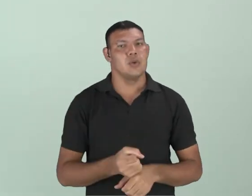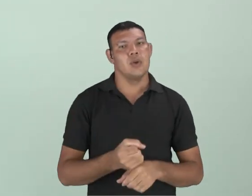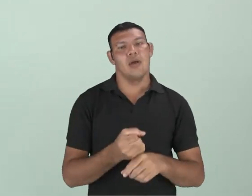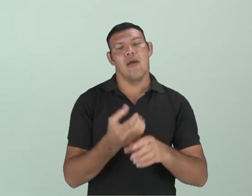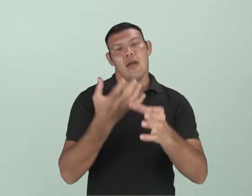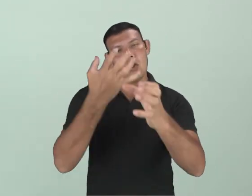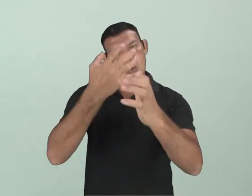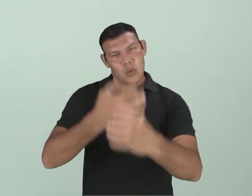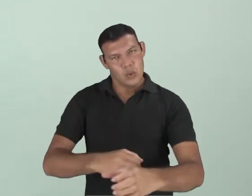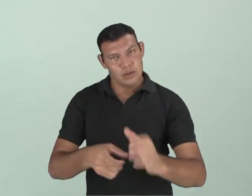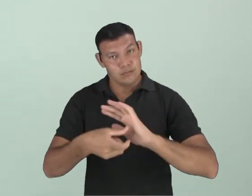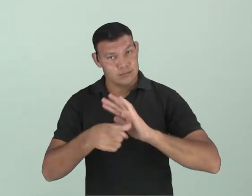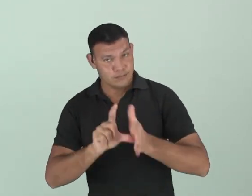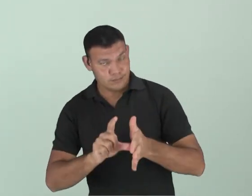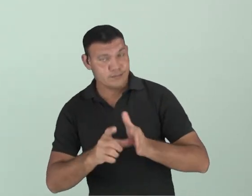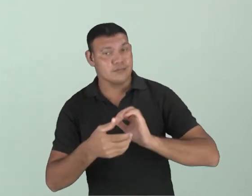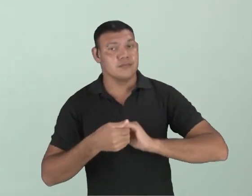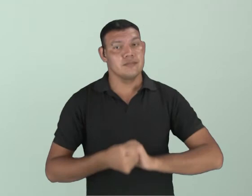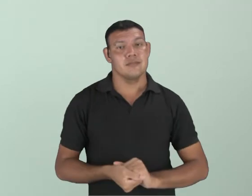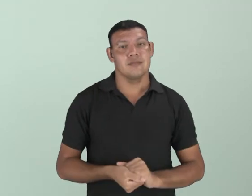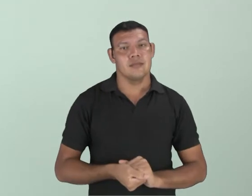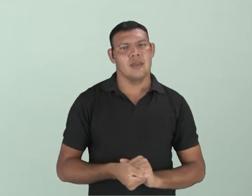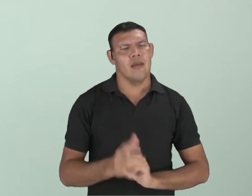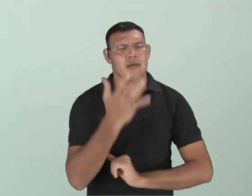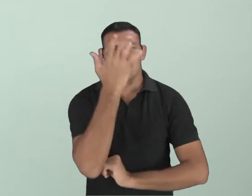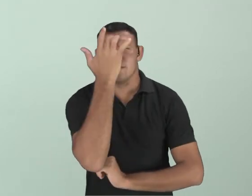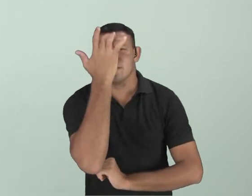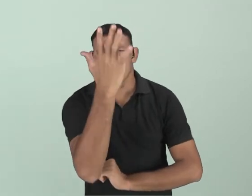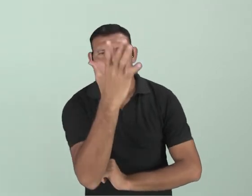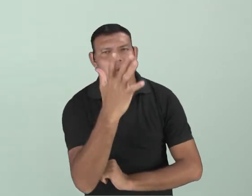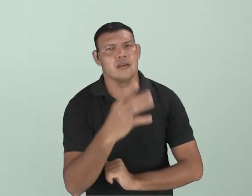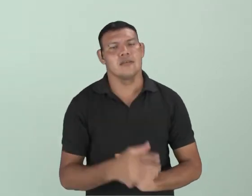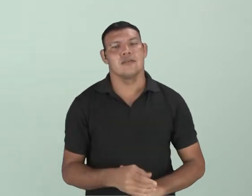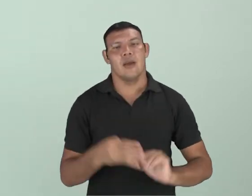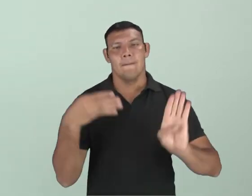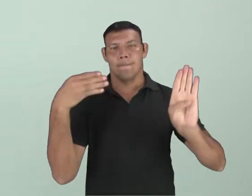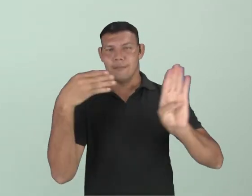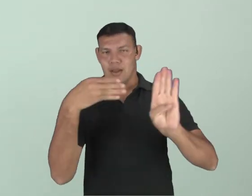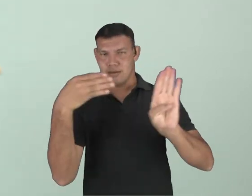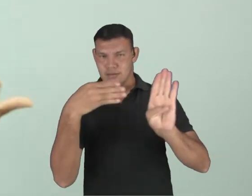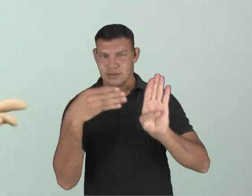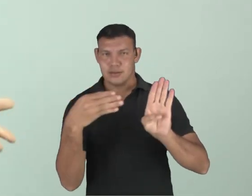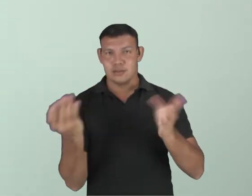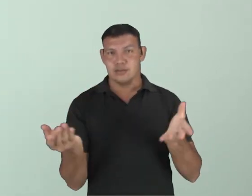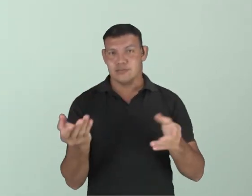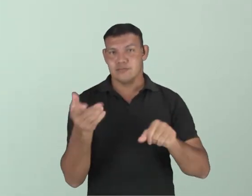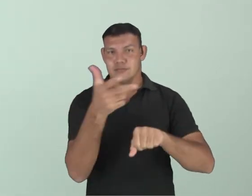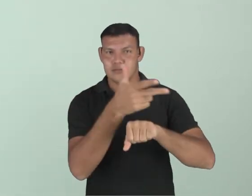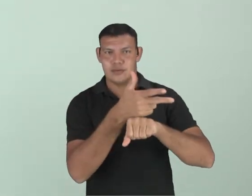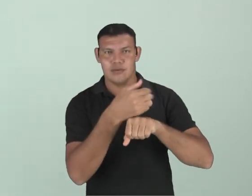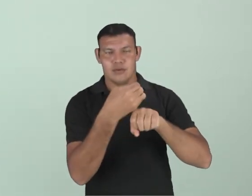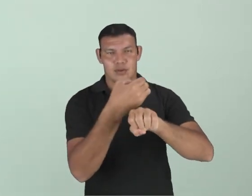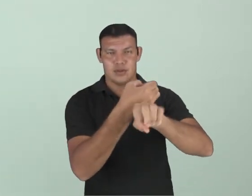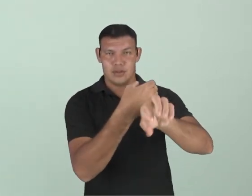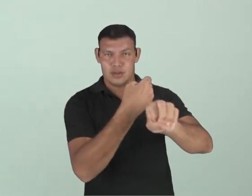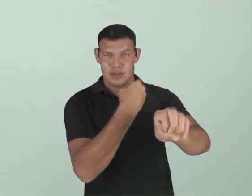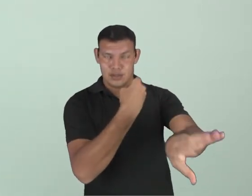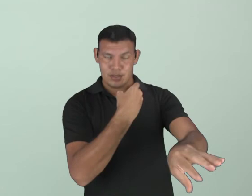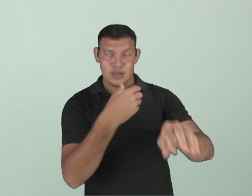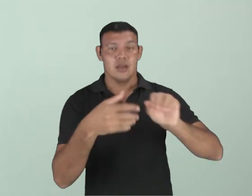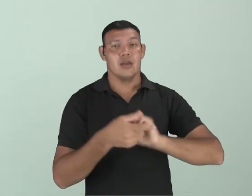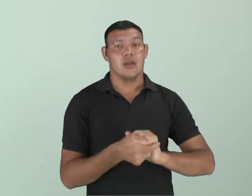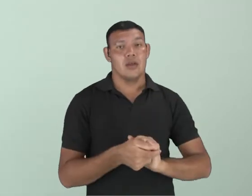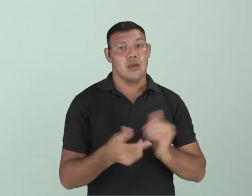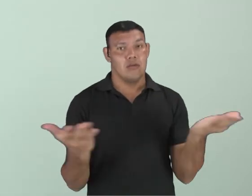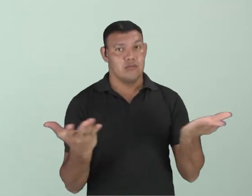pré-concursos. Então, é muito fácil vocês acessarem uma plataforma de aulas online. E aí hoje, em meio